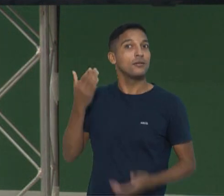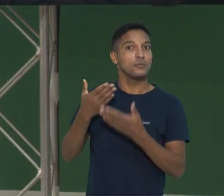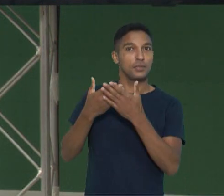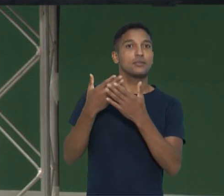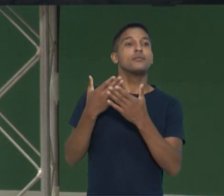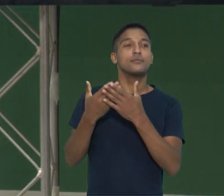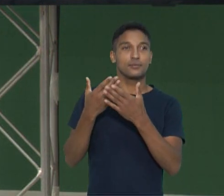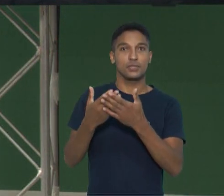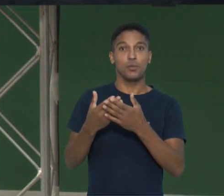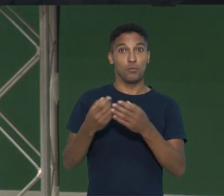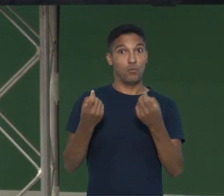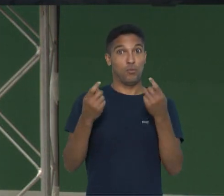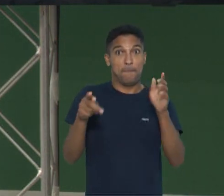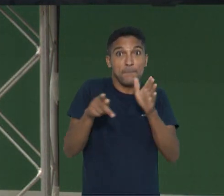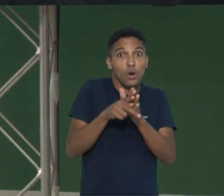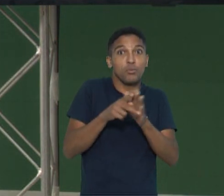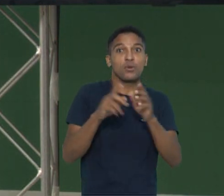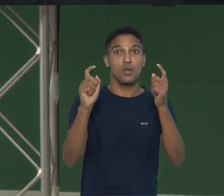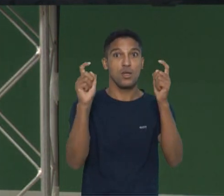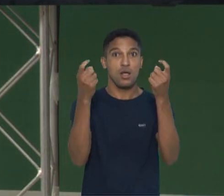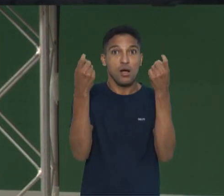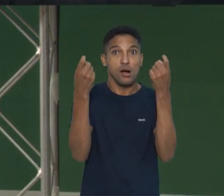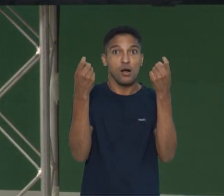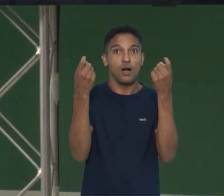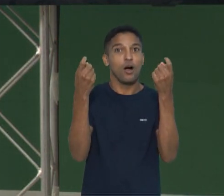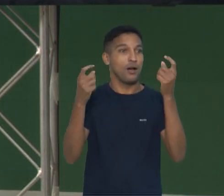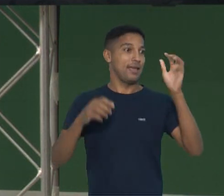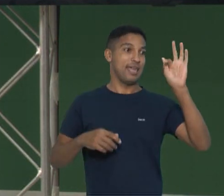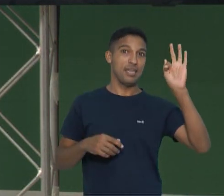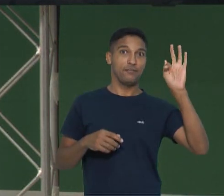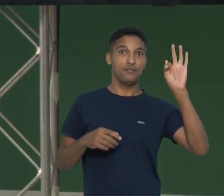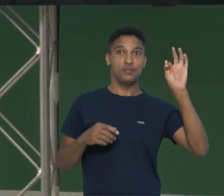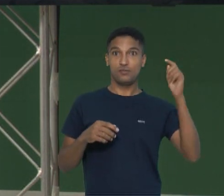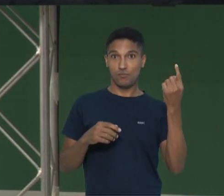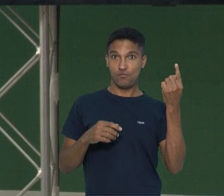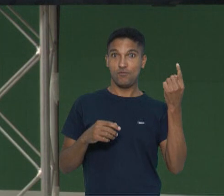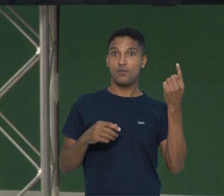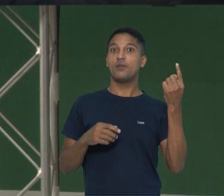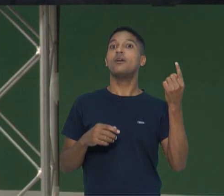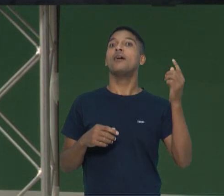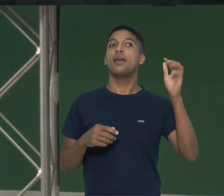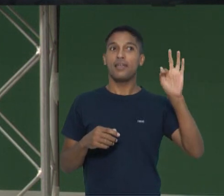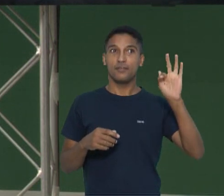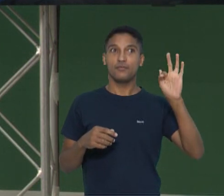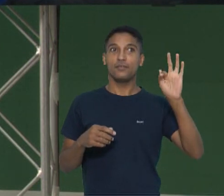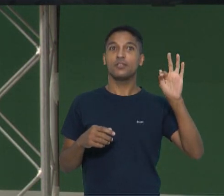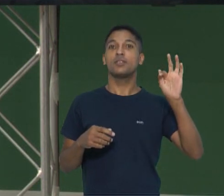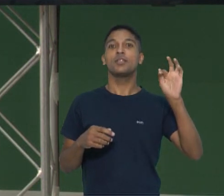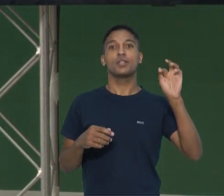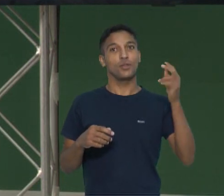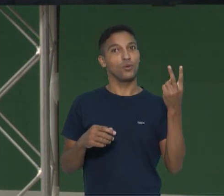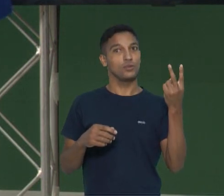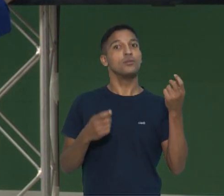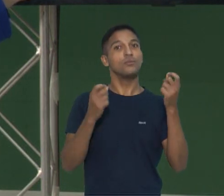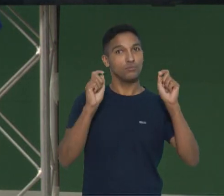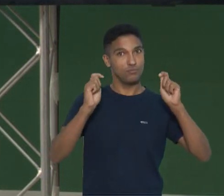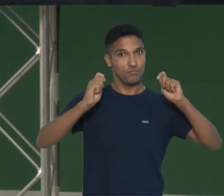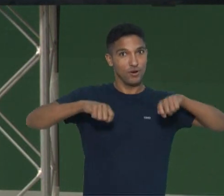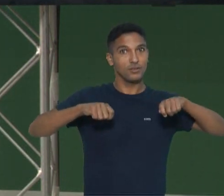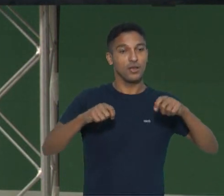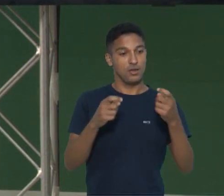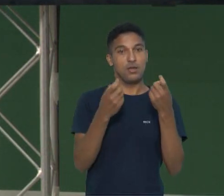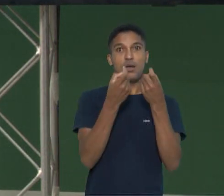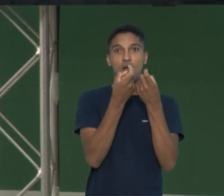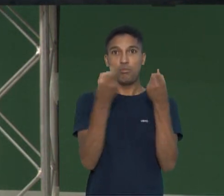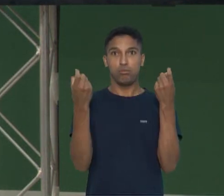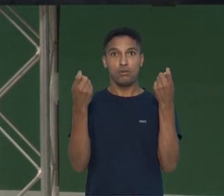aula. Então nós temos F1 e F2 que são focos, esses focos podem estar localizados tanto no eixo X como no eixo